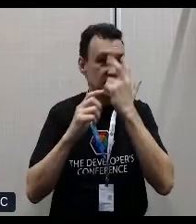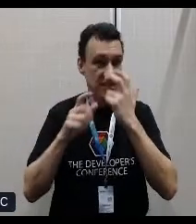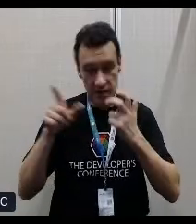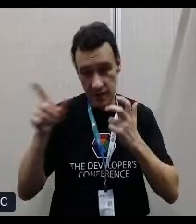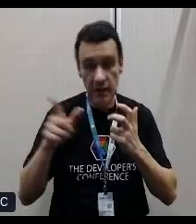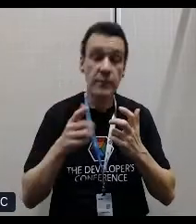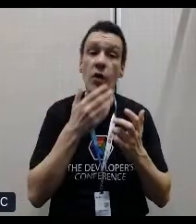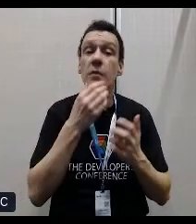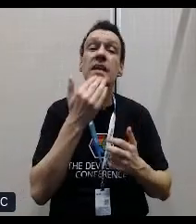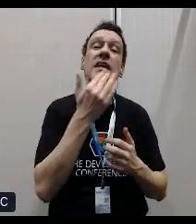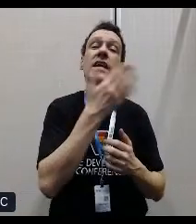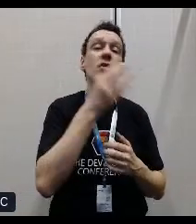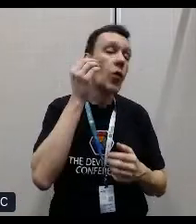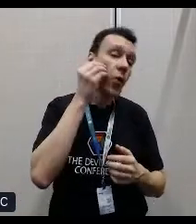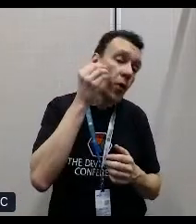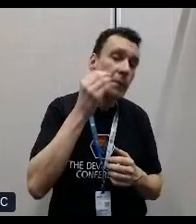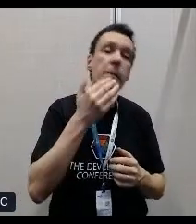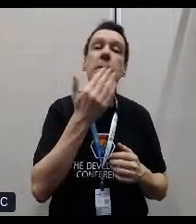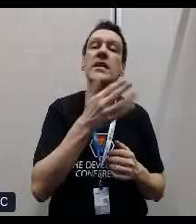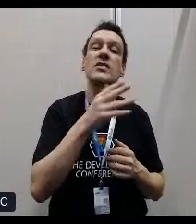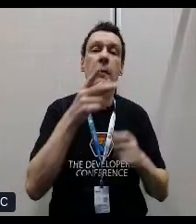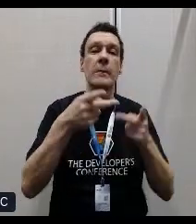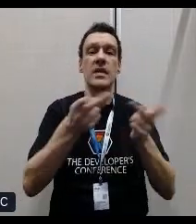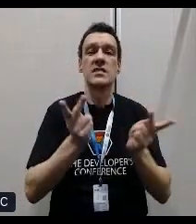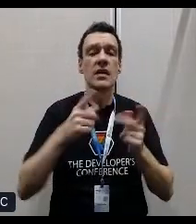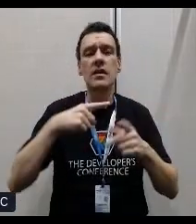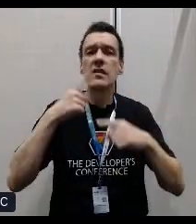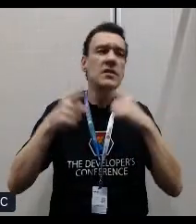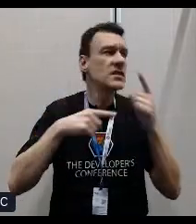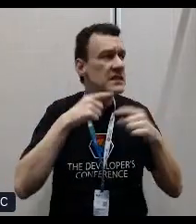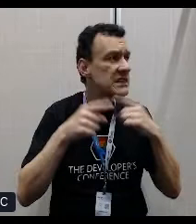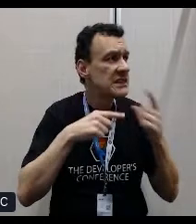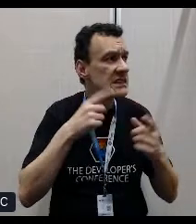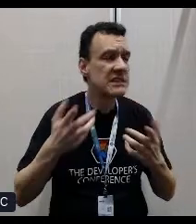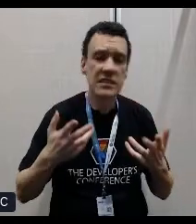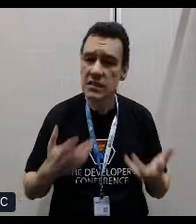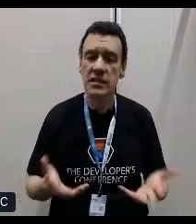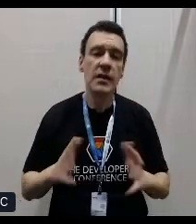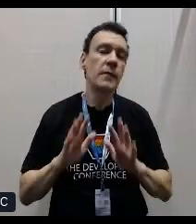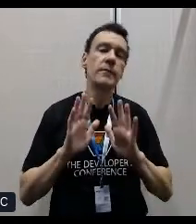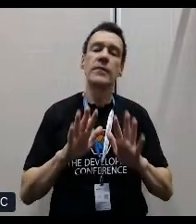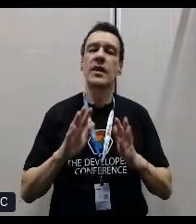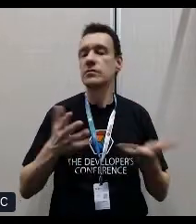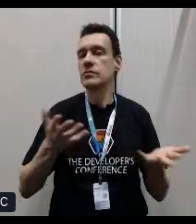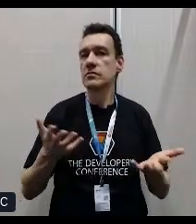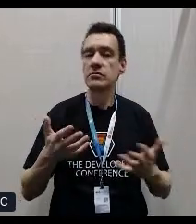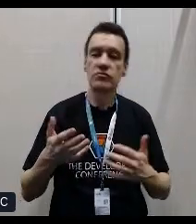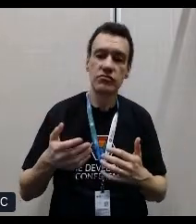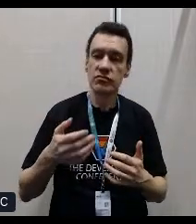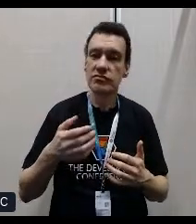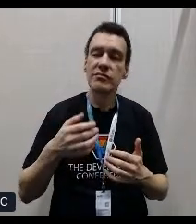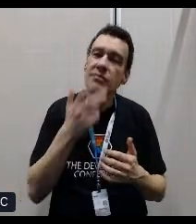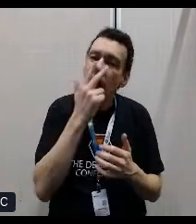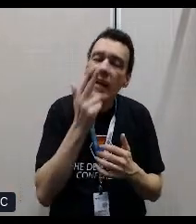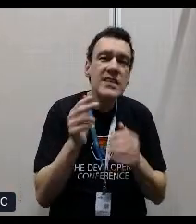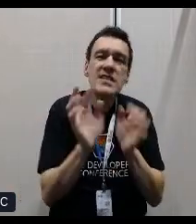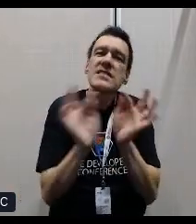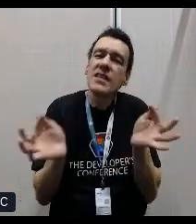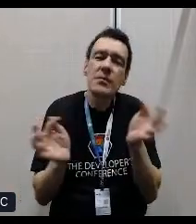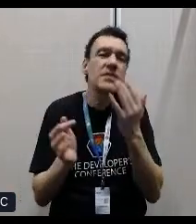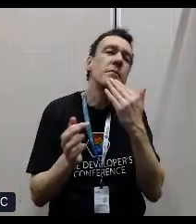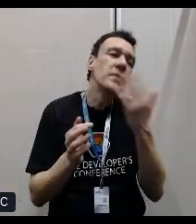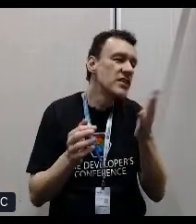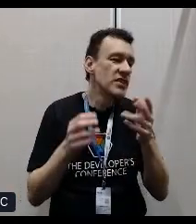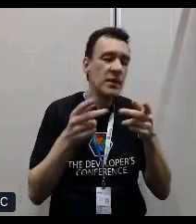uma pizza e ele não conseguiu. E veja que, falando assim, é uma atividade simples. Eu quero pedir